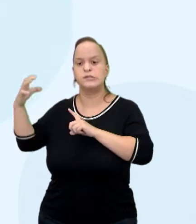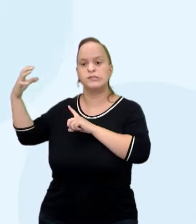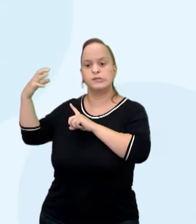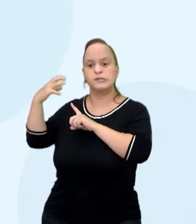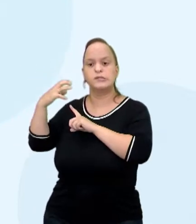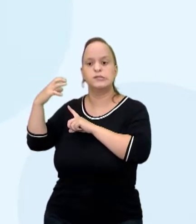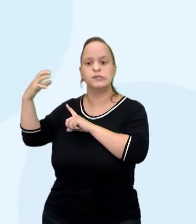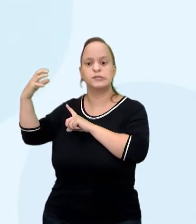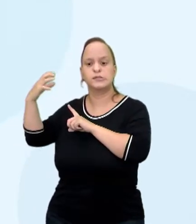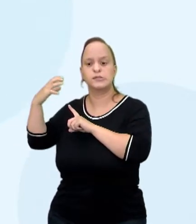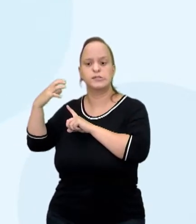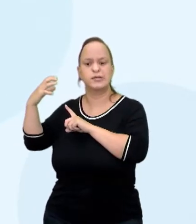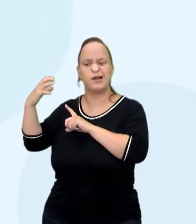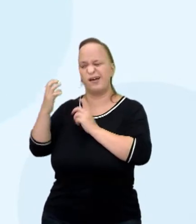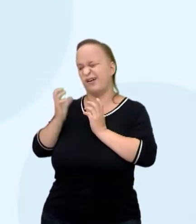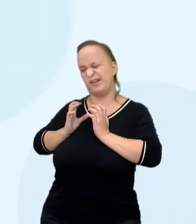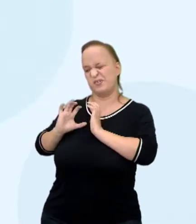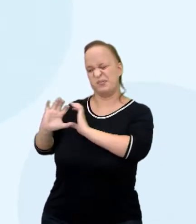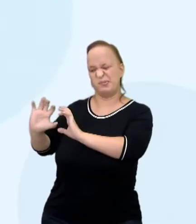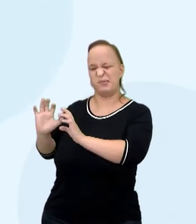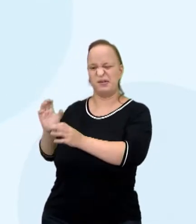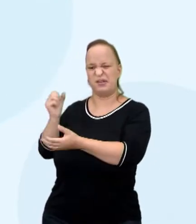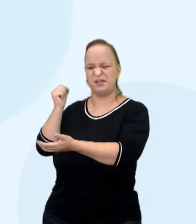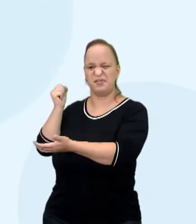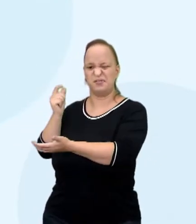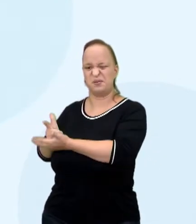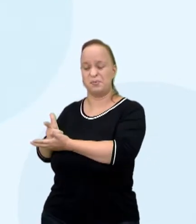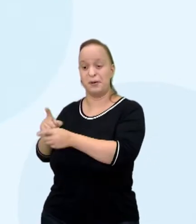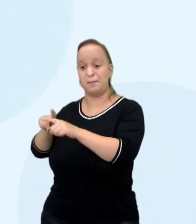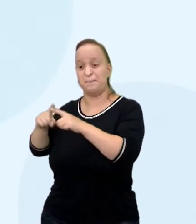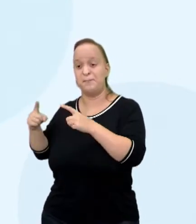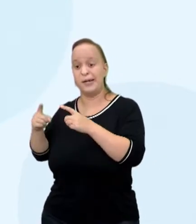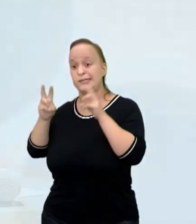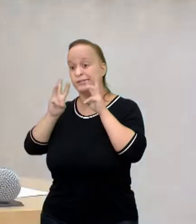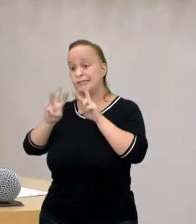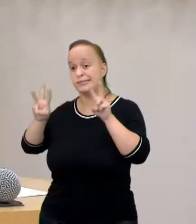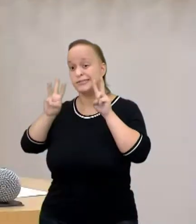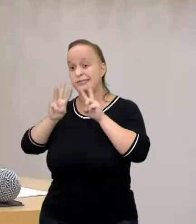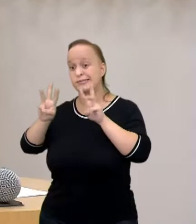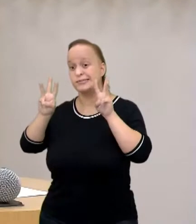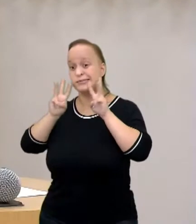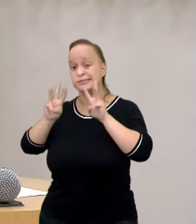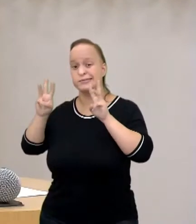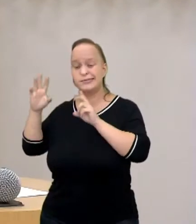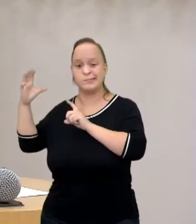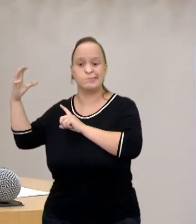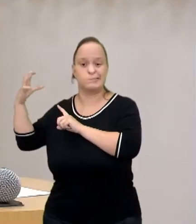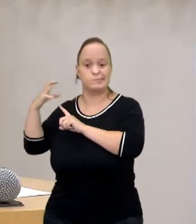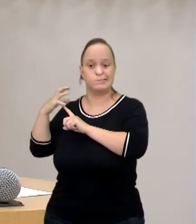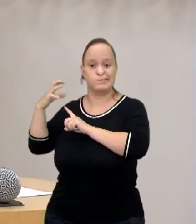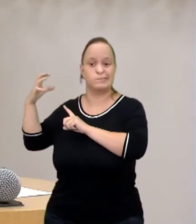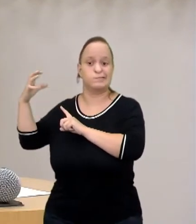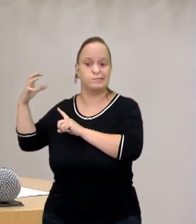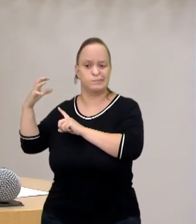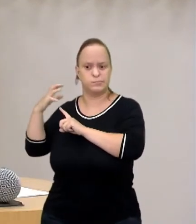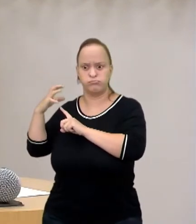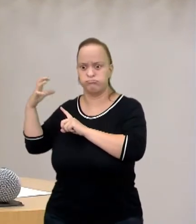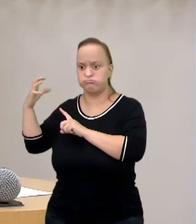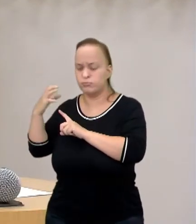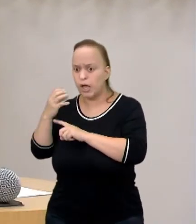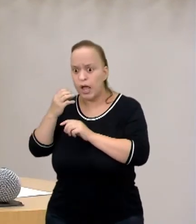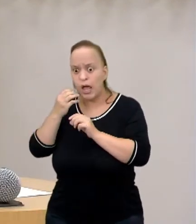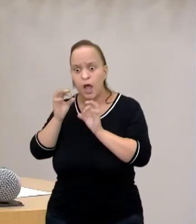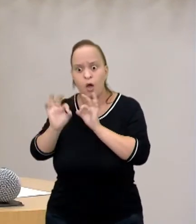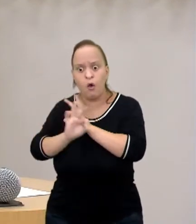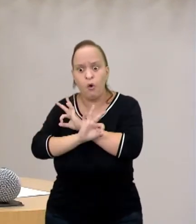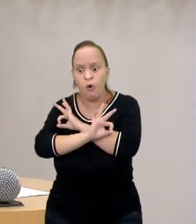mesmo quando você não tá interessado em comprar? Nem nem queria. Nem queria comprar uma bota de chuva, mas a propaganda é tão boa que